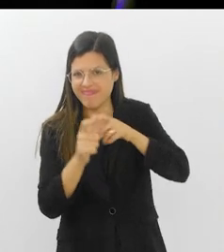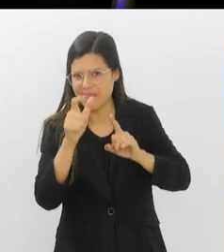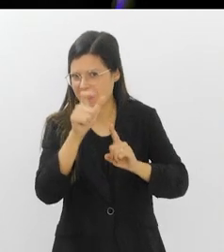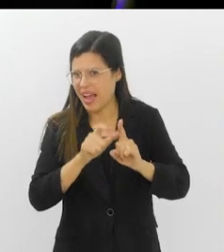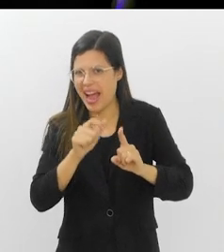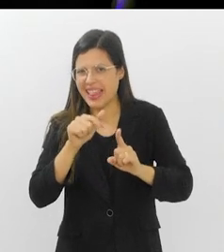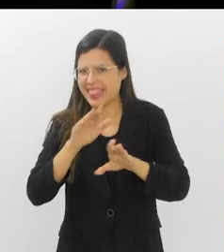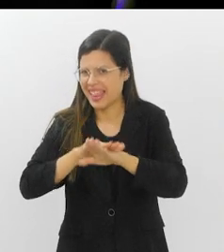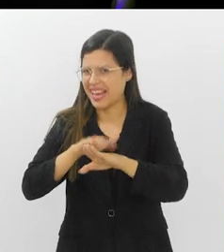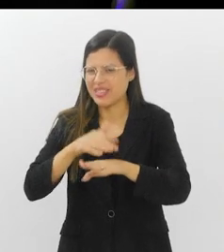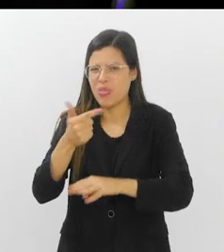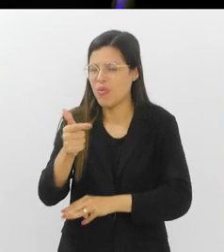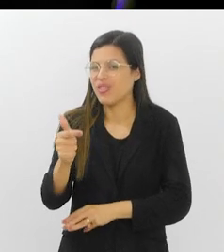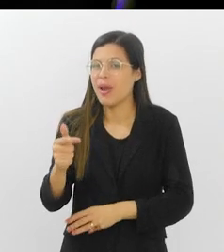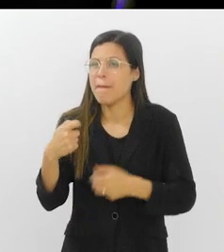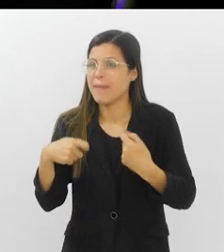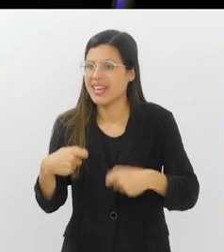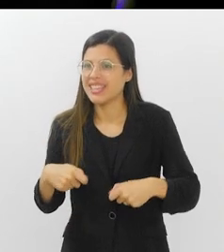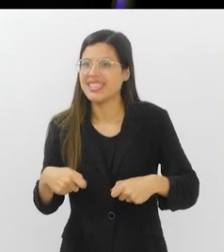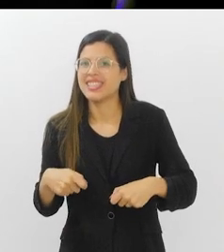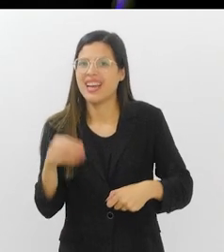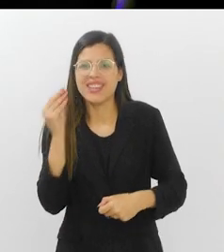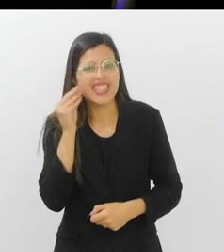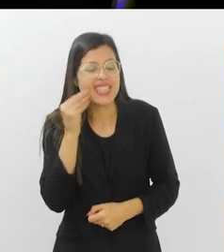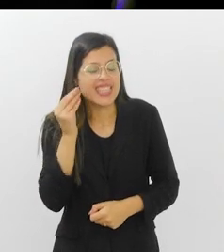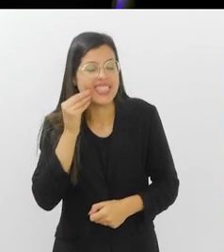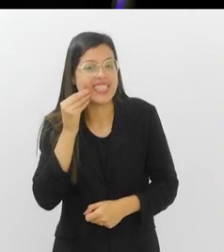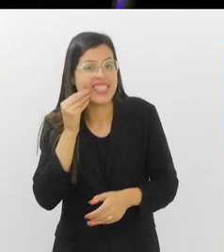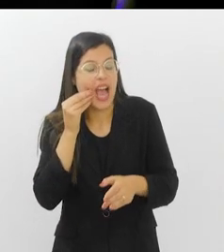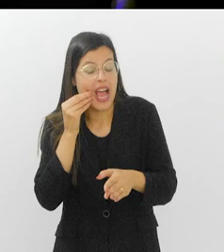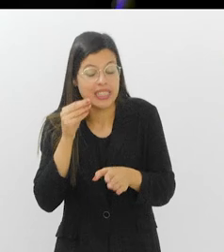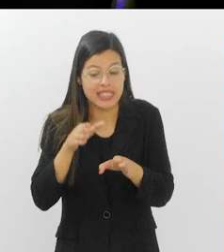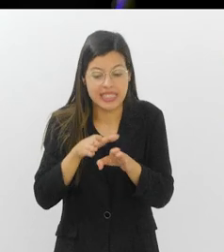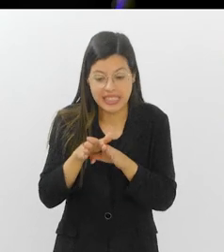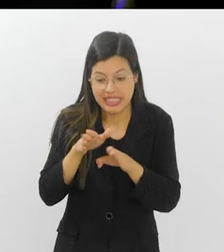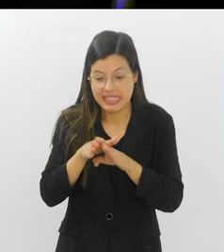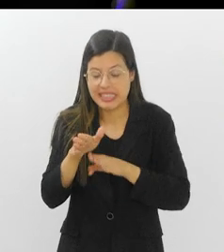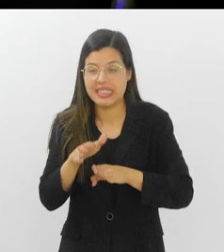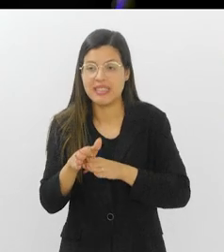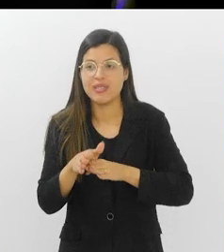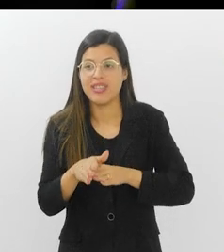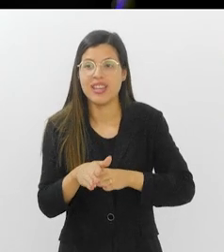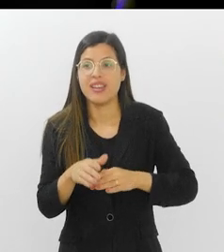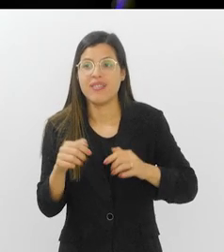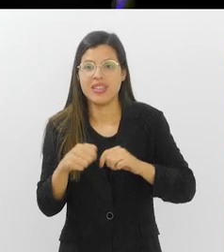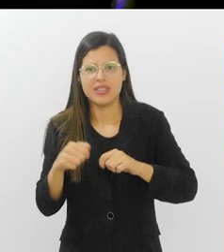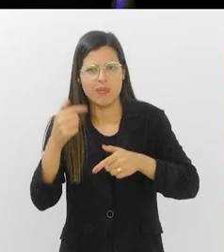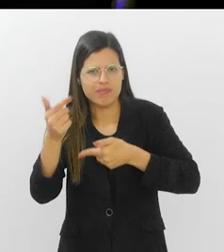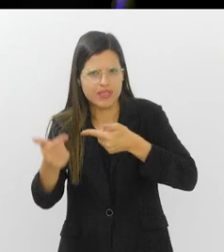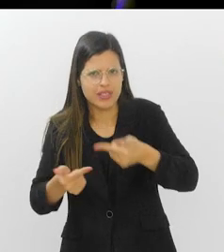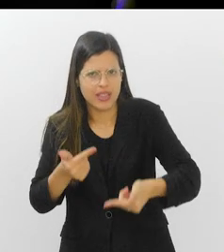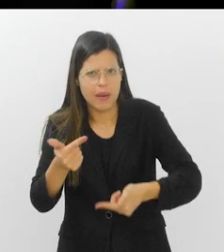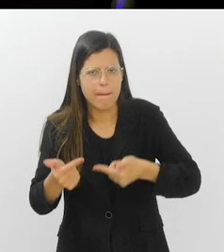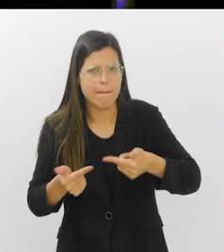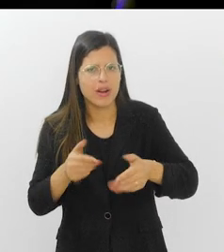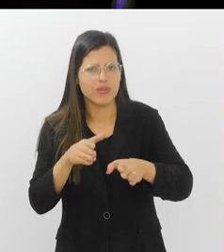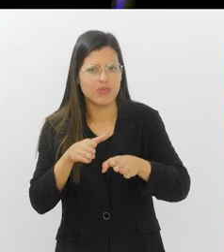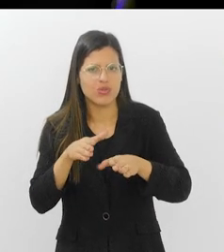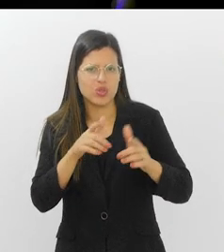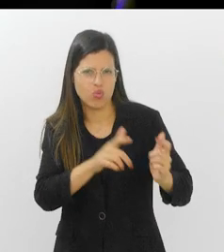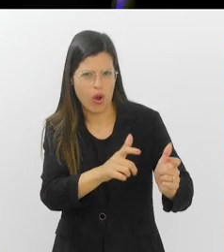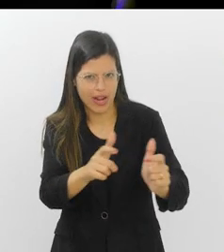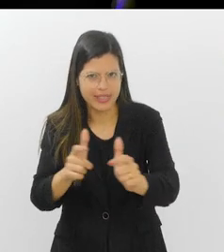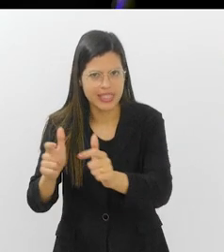tinha que a gente tinha que trabalhar essa questão da orientação era era mais no treino mesmo então a gente tinha um a gente fazia um